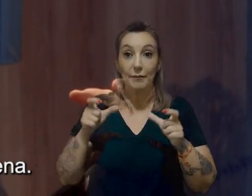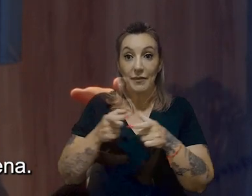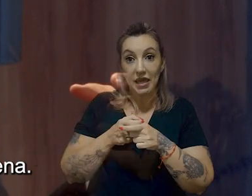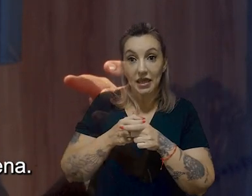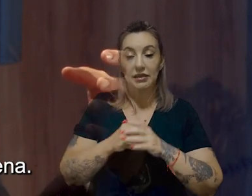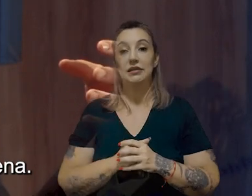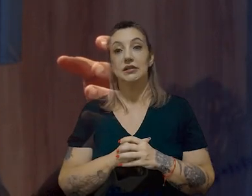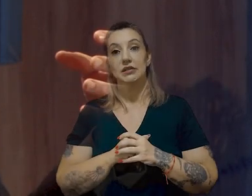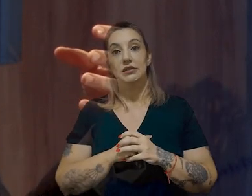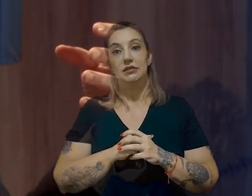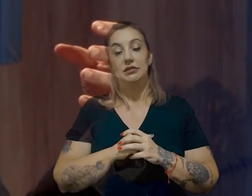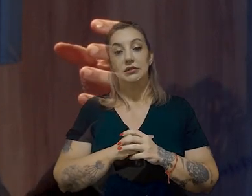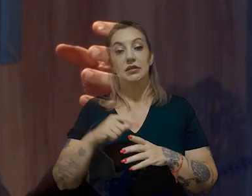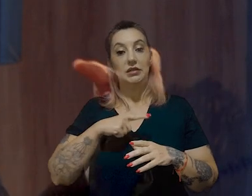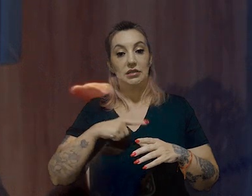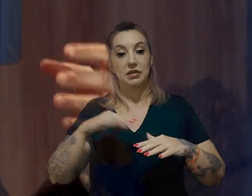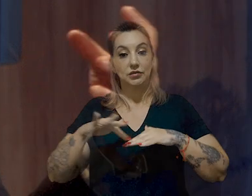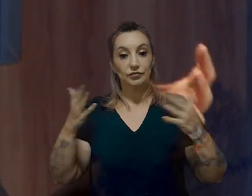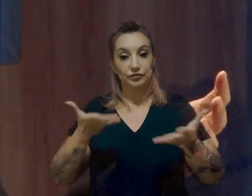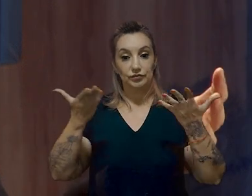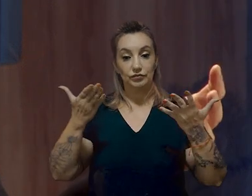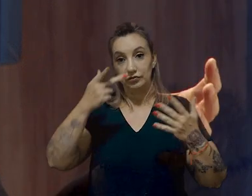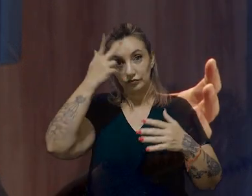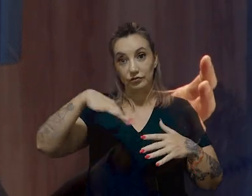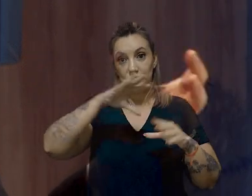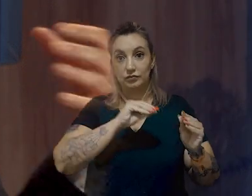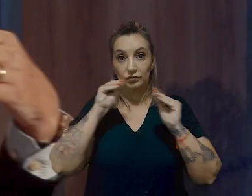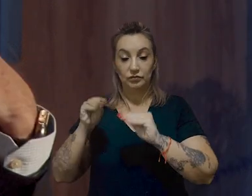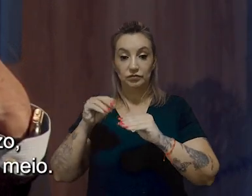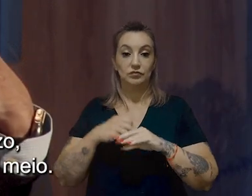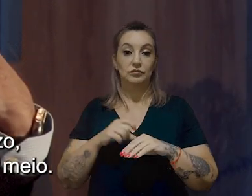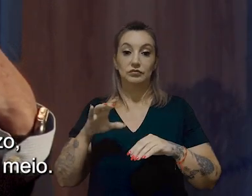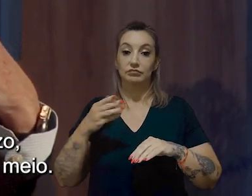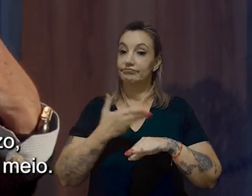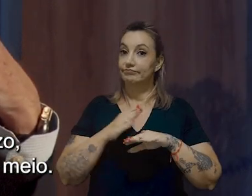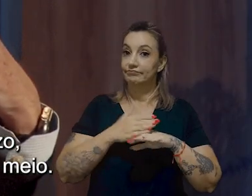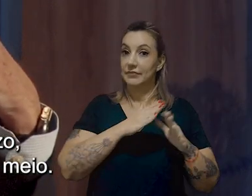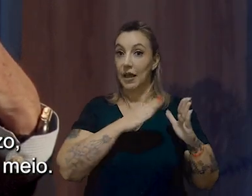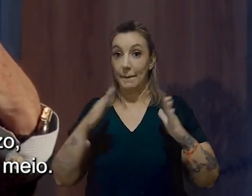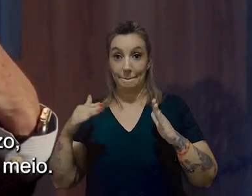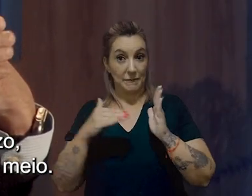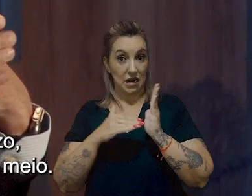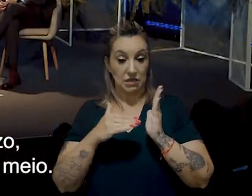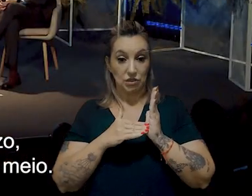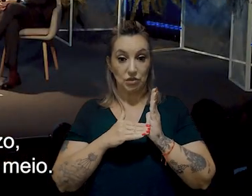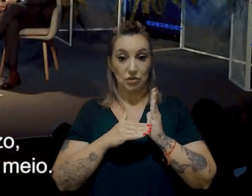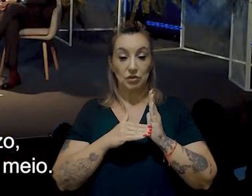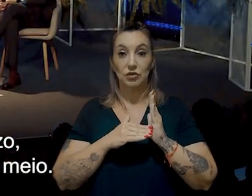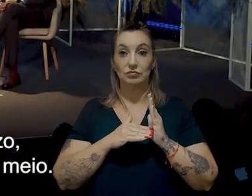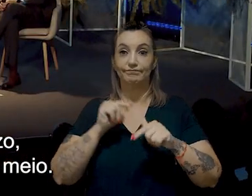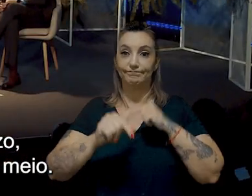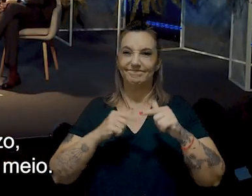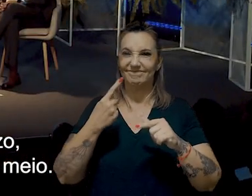né Eh você tem que movimentar Todo esse pessoal para lá não é uma atividade de longo prazo ela é uma